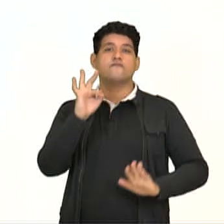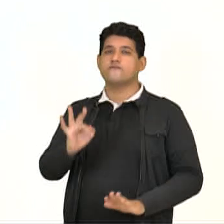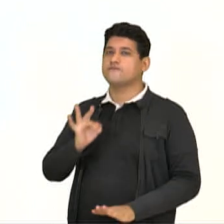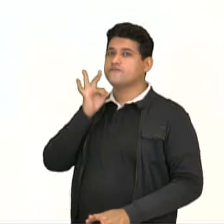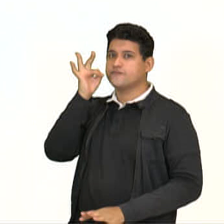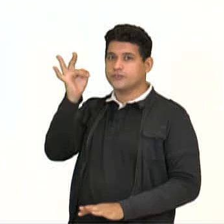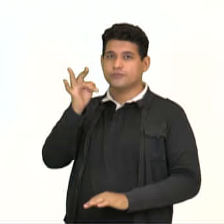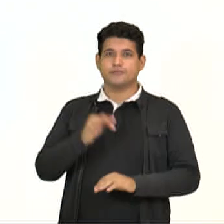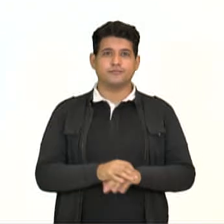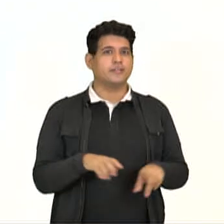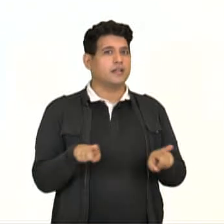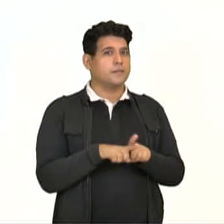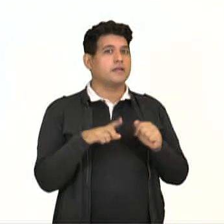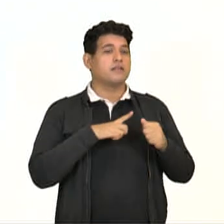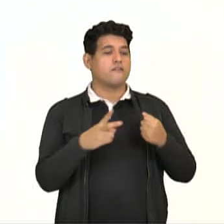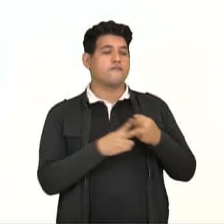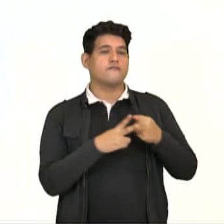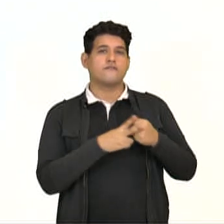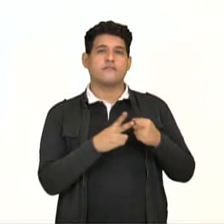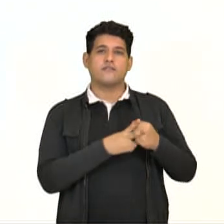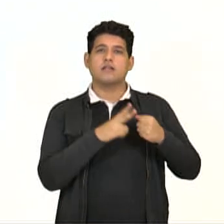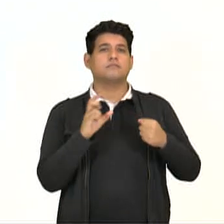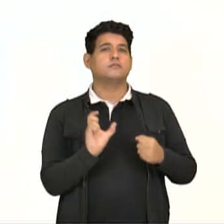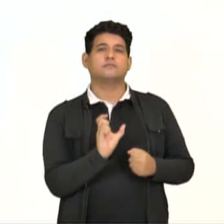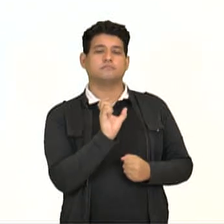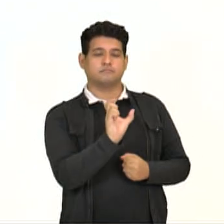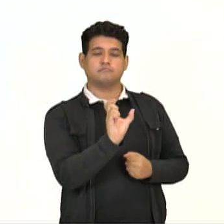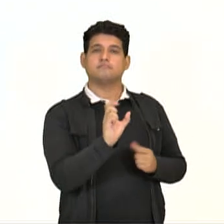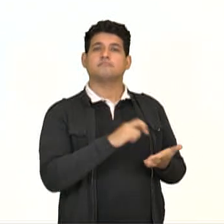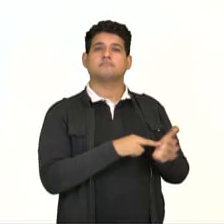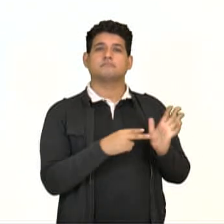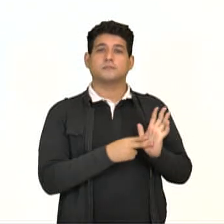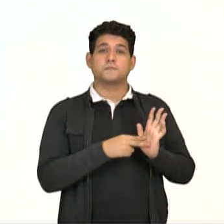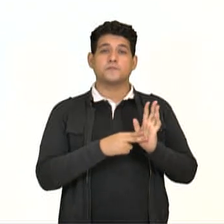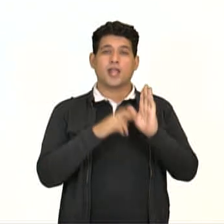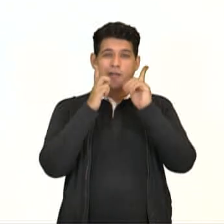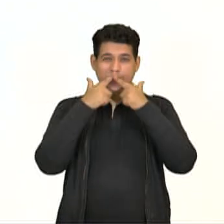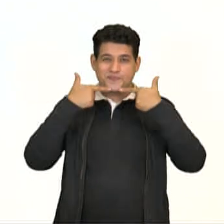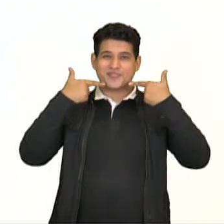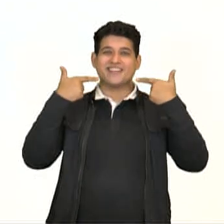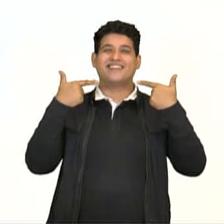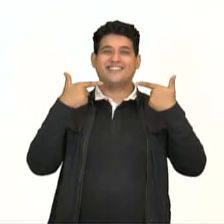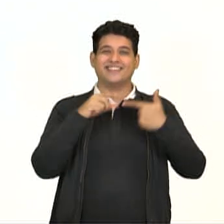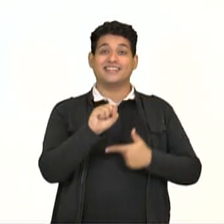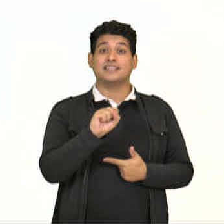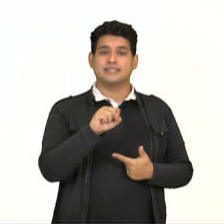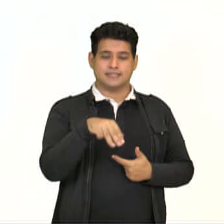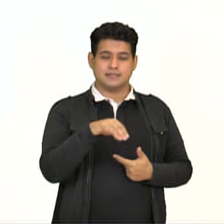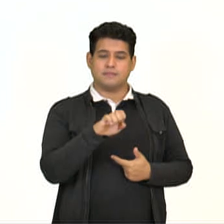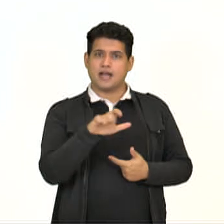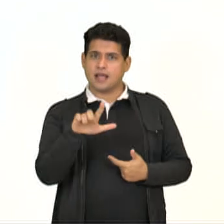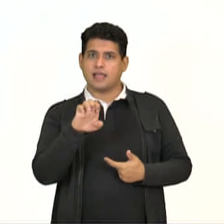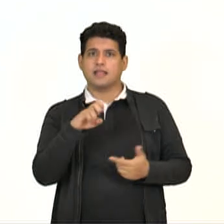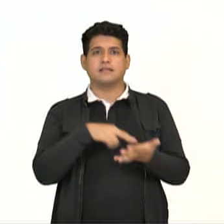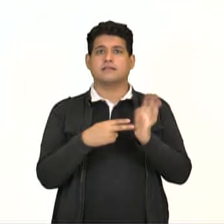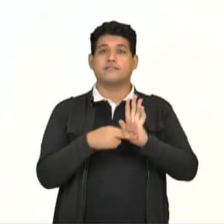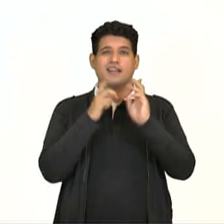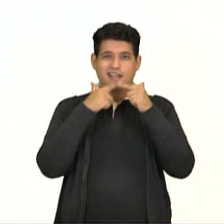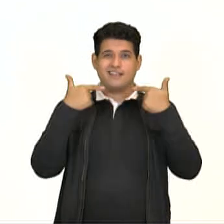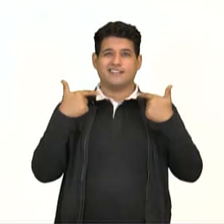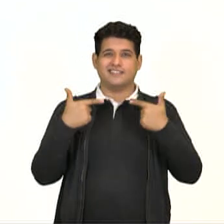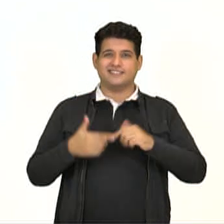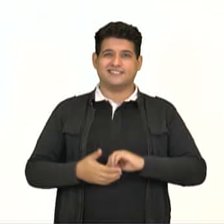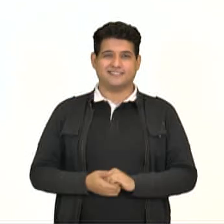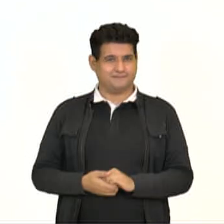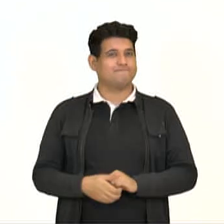futuro e temos o verbo na forma dele normal, que é o smile, sorrir. Então você irá